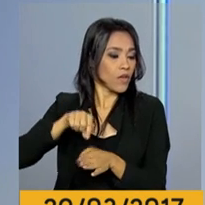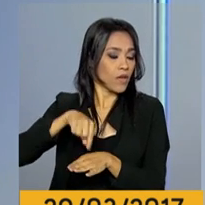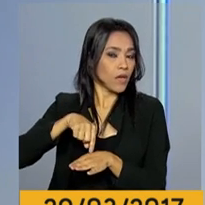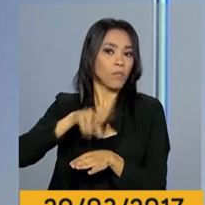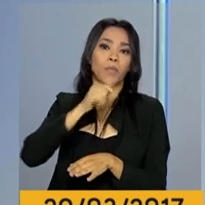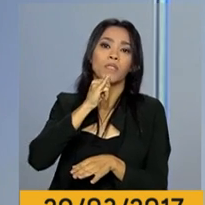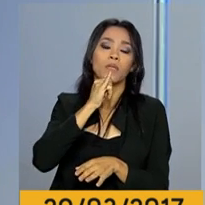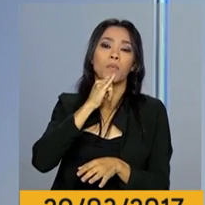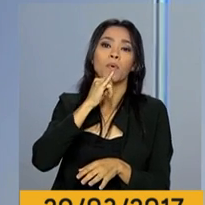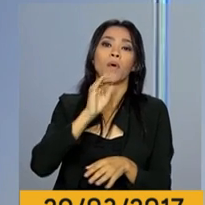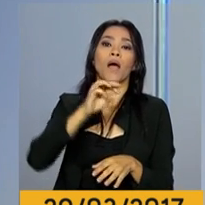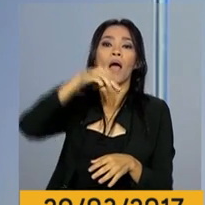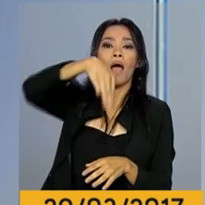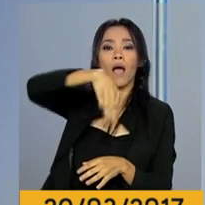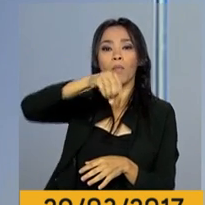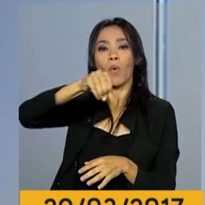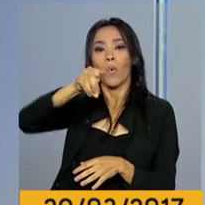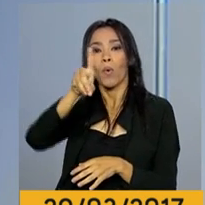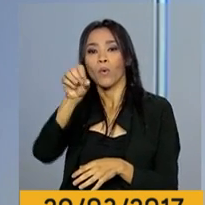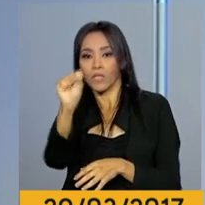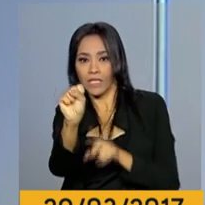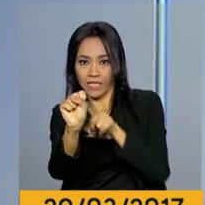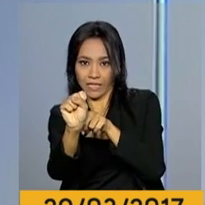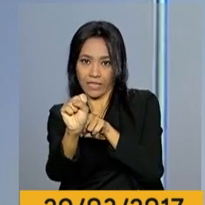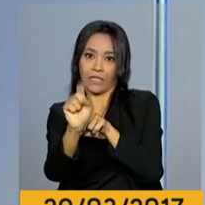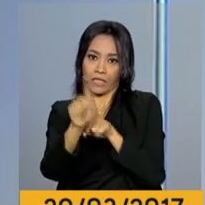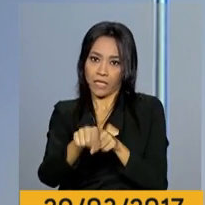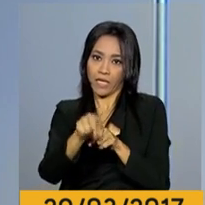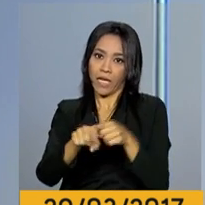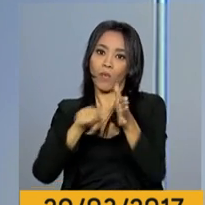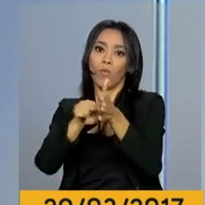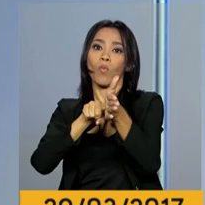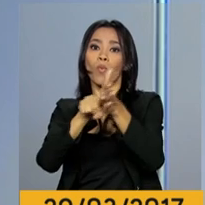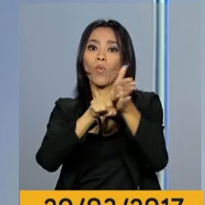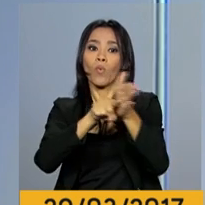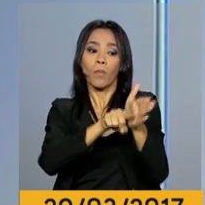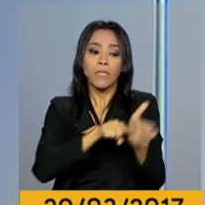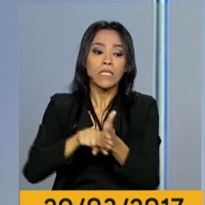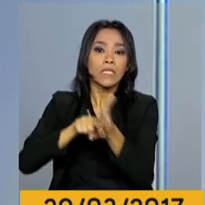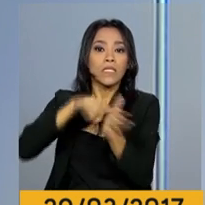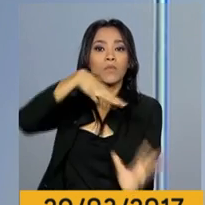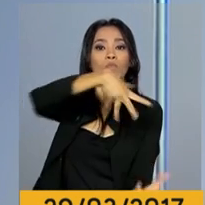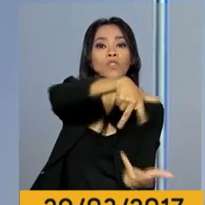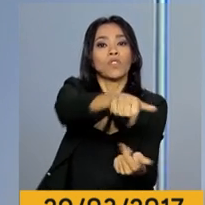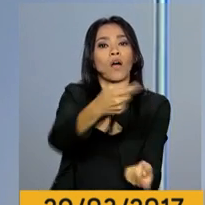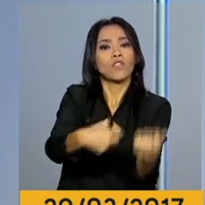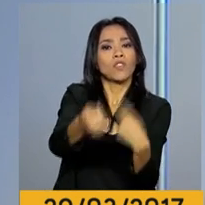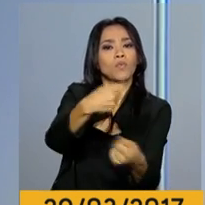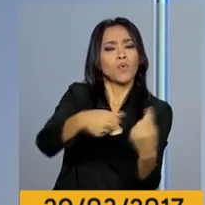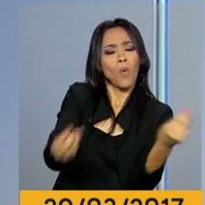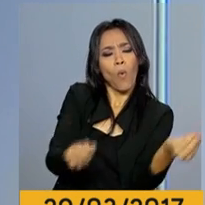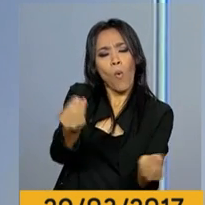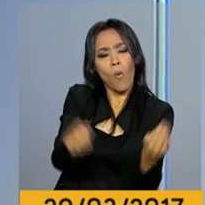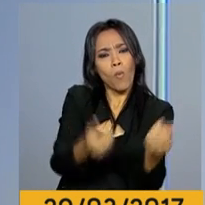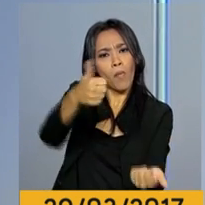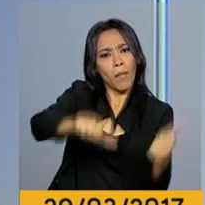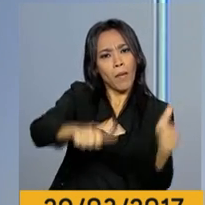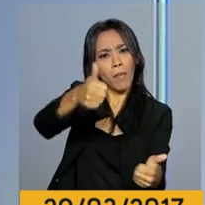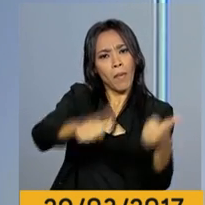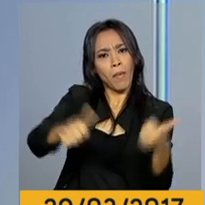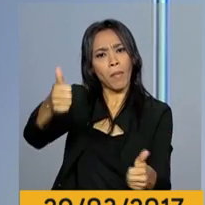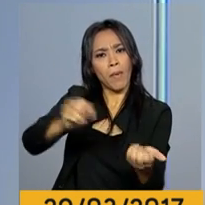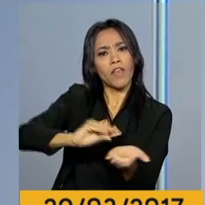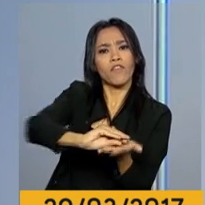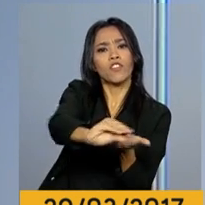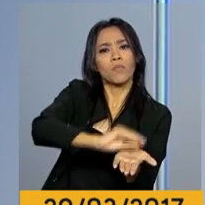é nos tirado negativo para estável portanto dando um passo além quando vocês vêem a pontuação para o grau de investimento na